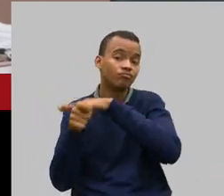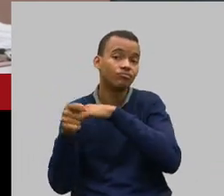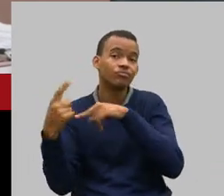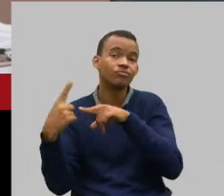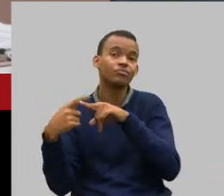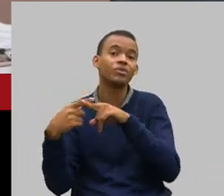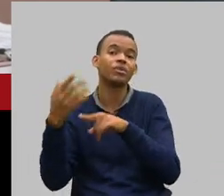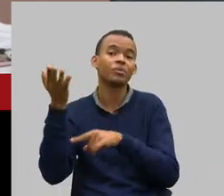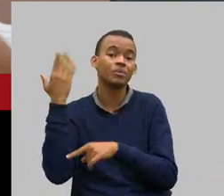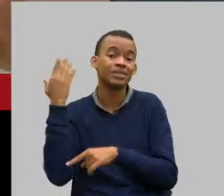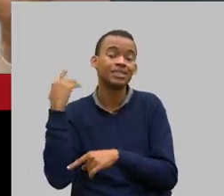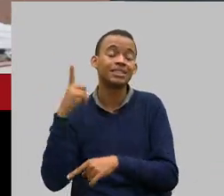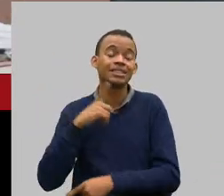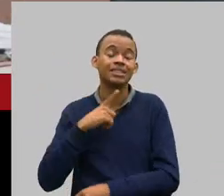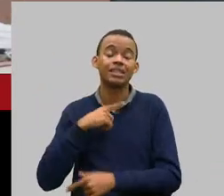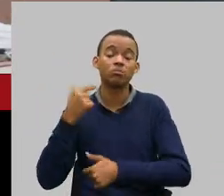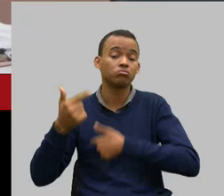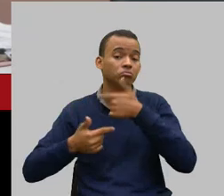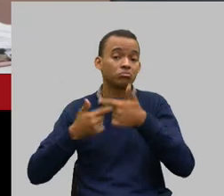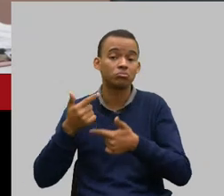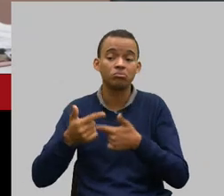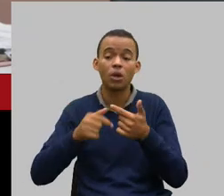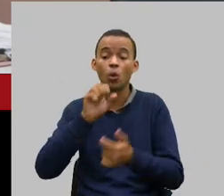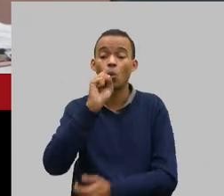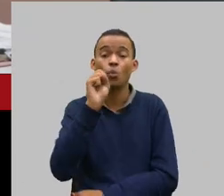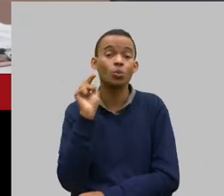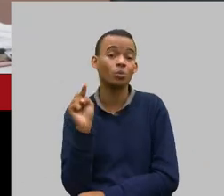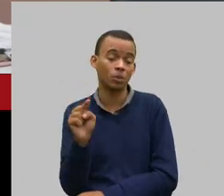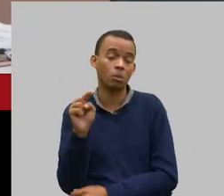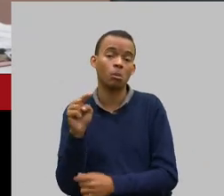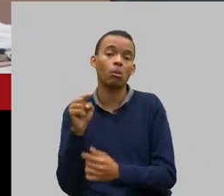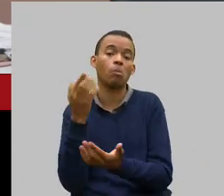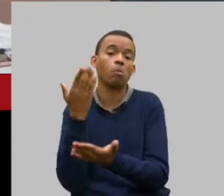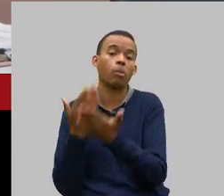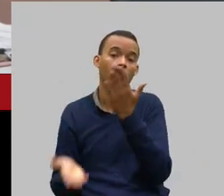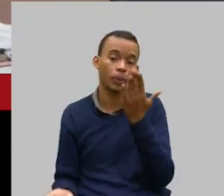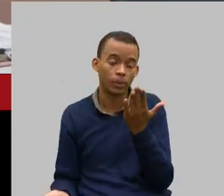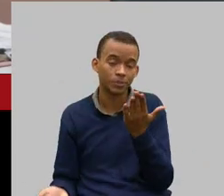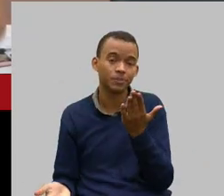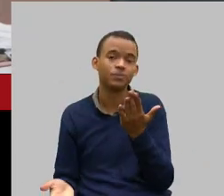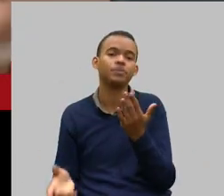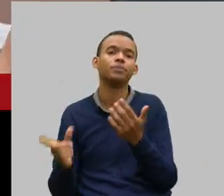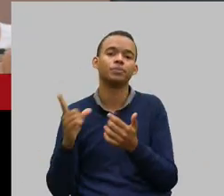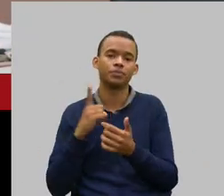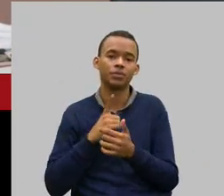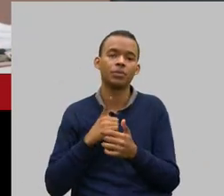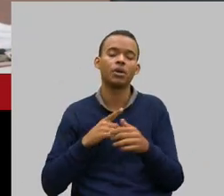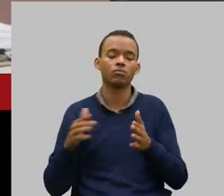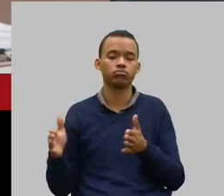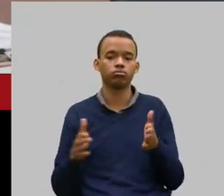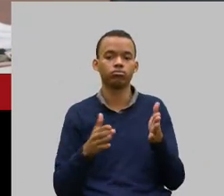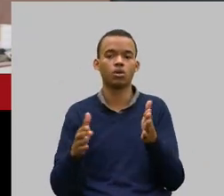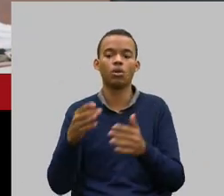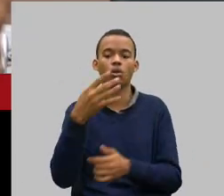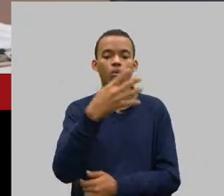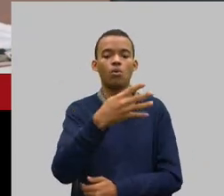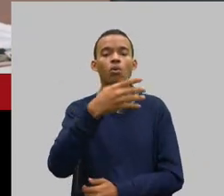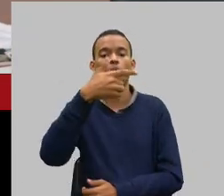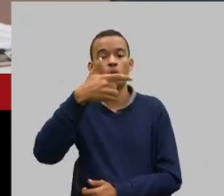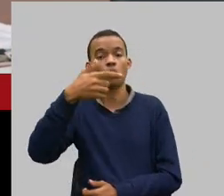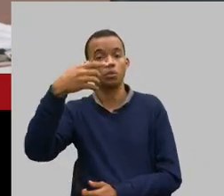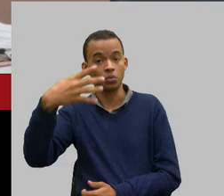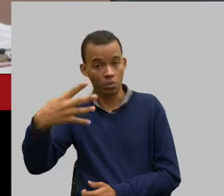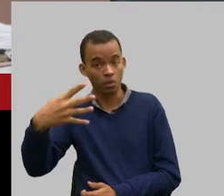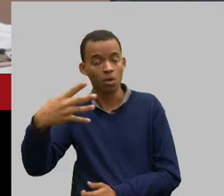8.000 empregos a gente também tem a 424 que é uma das principais vias de ligação da Capital Mineira Cidade de Sete Lagoas nós